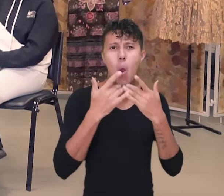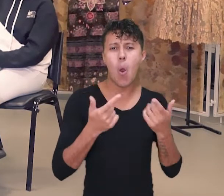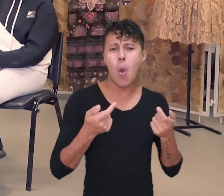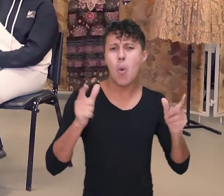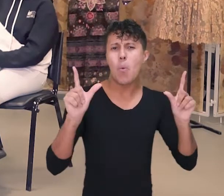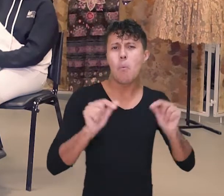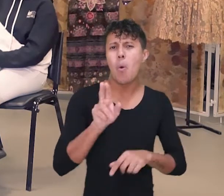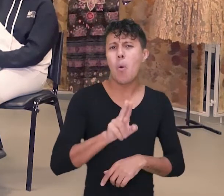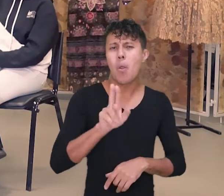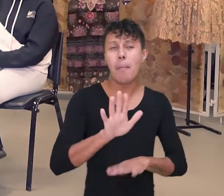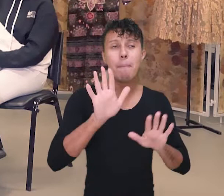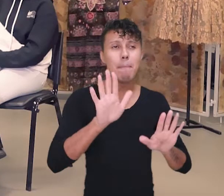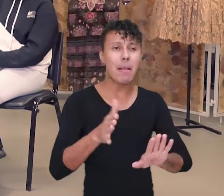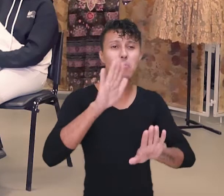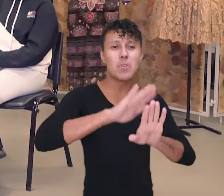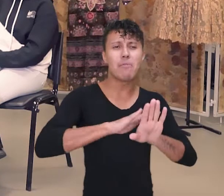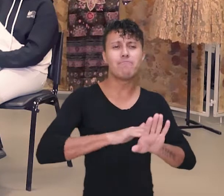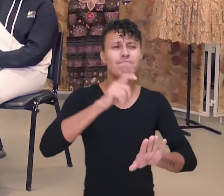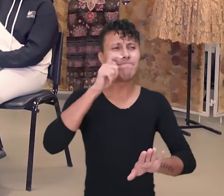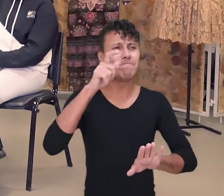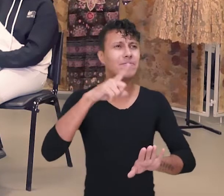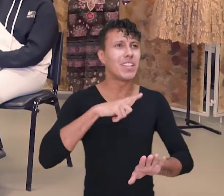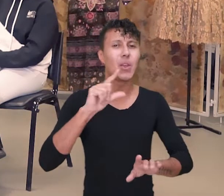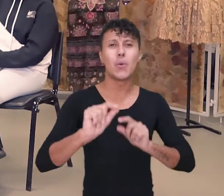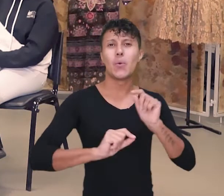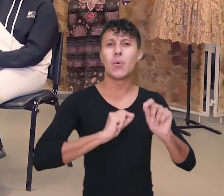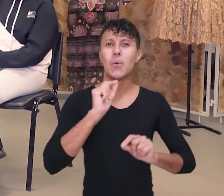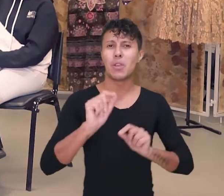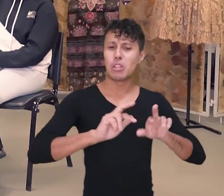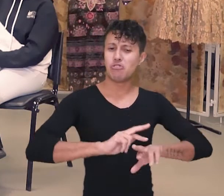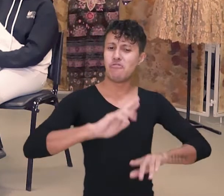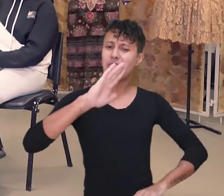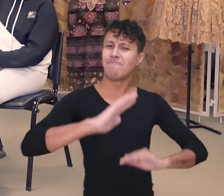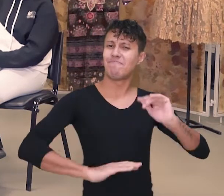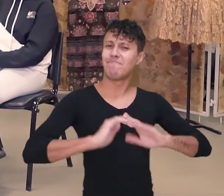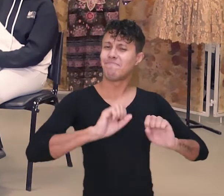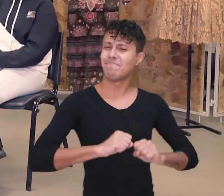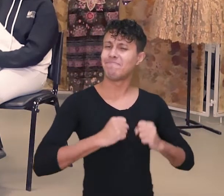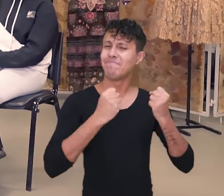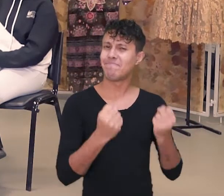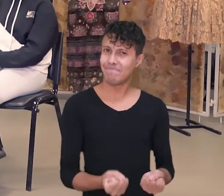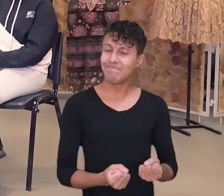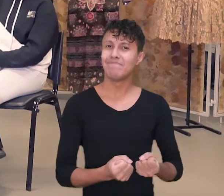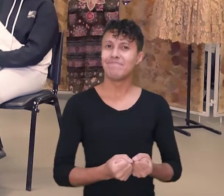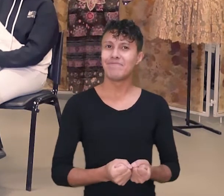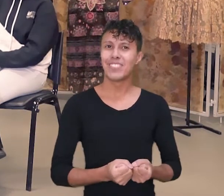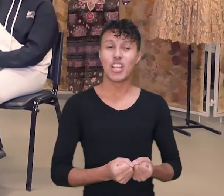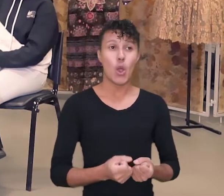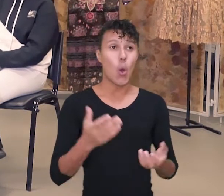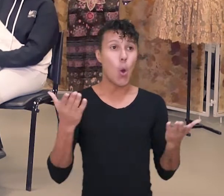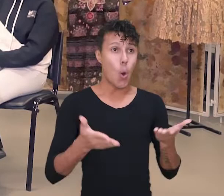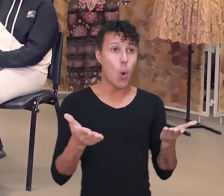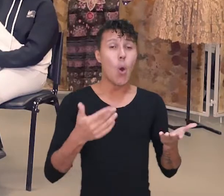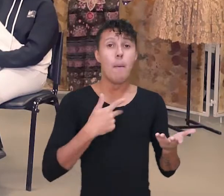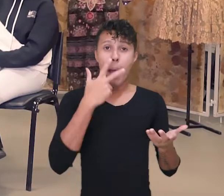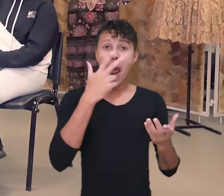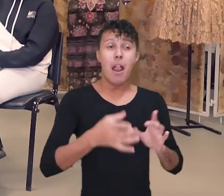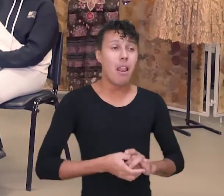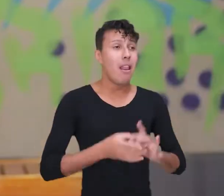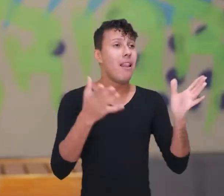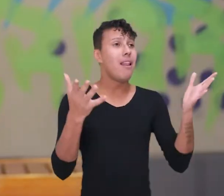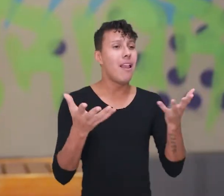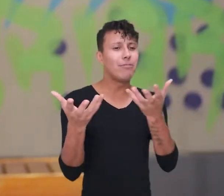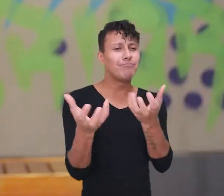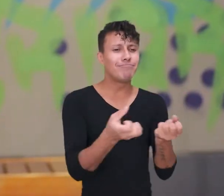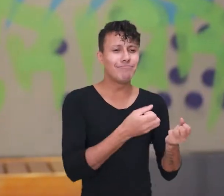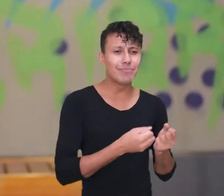ainda assim existia uma vontade de fazer algo diferente, né? Hoje a gente já tem mais permissão